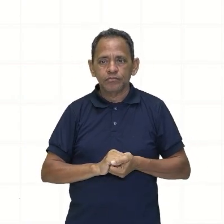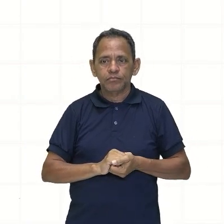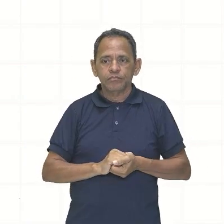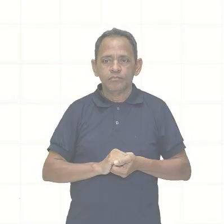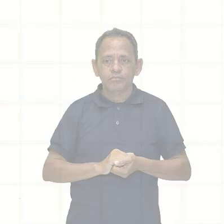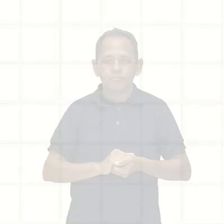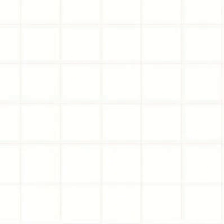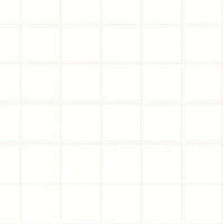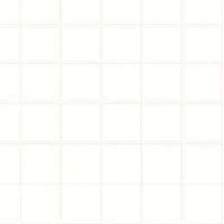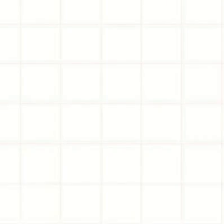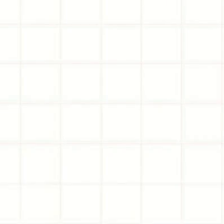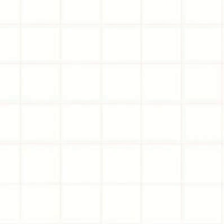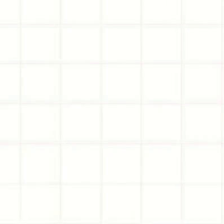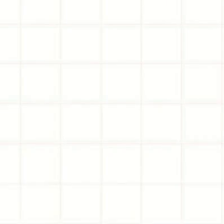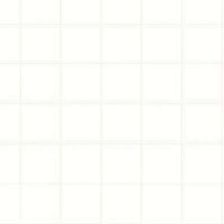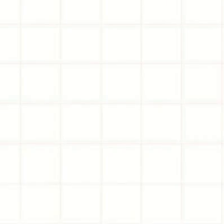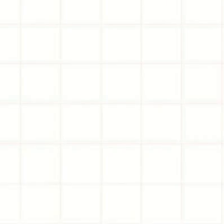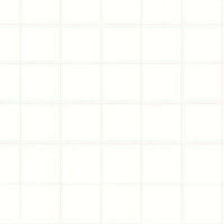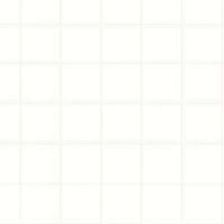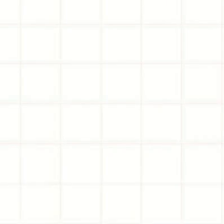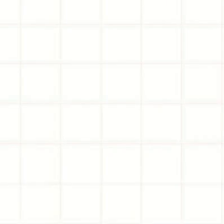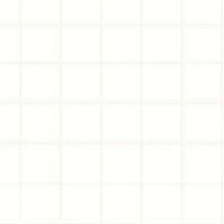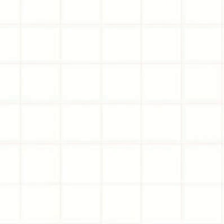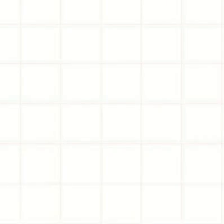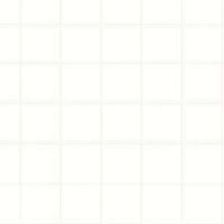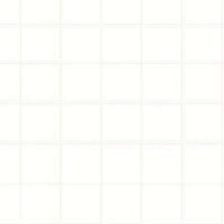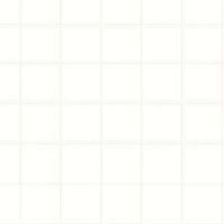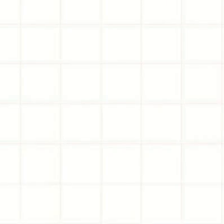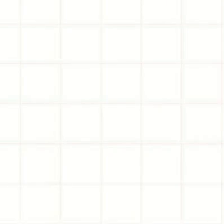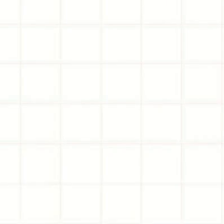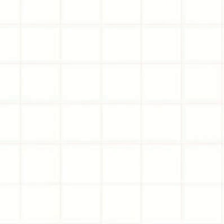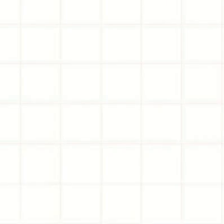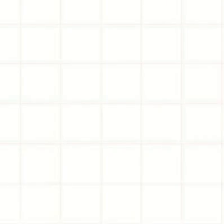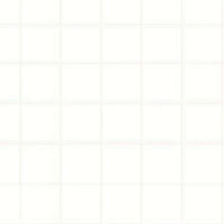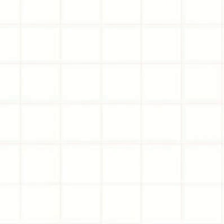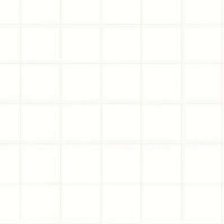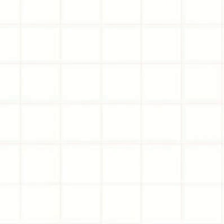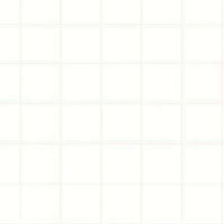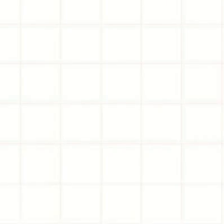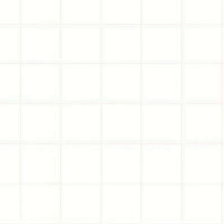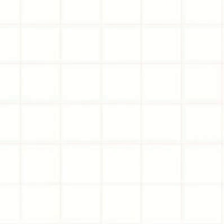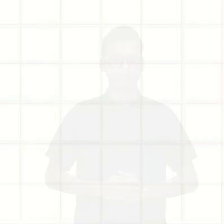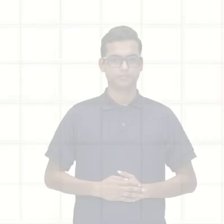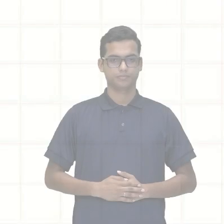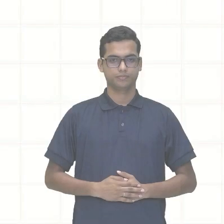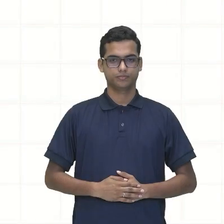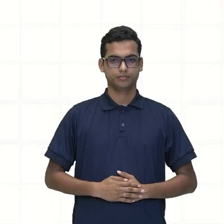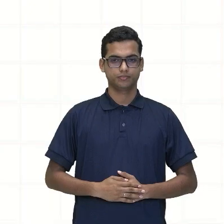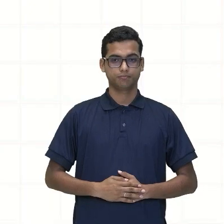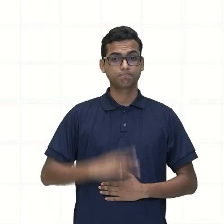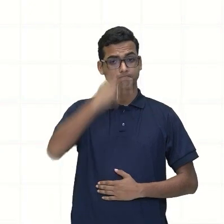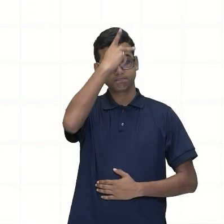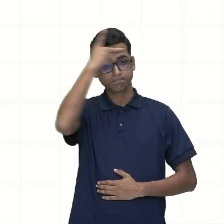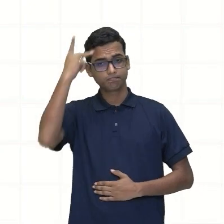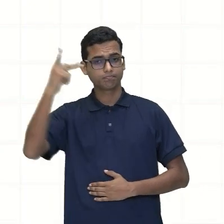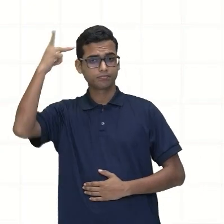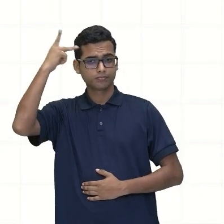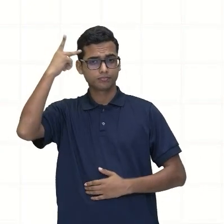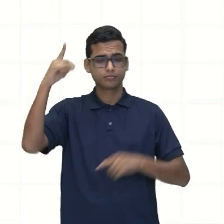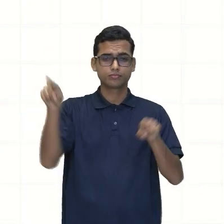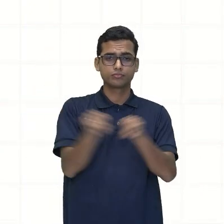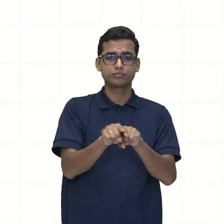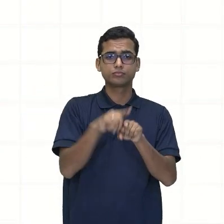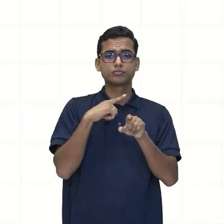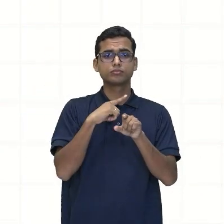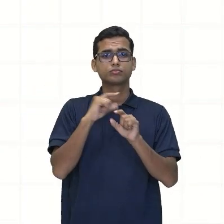ali de vários estados também do Nordeste, para estas regiões, né? No século XIX e início do século XX, nós